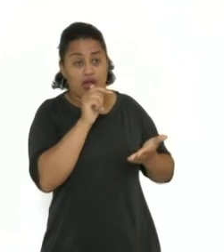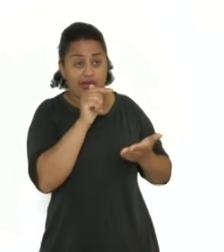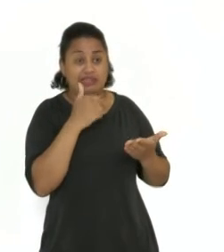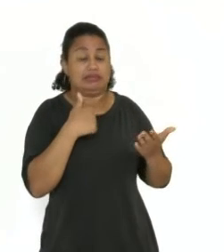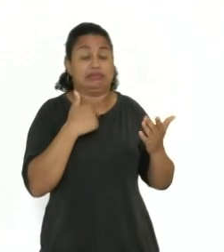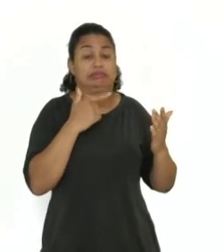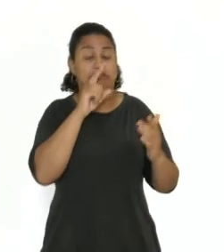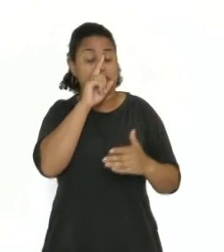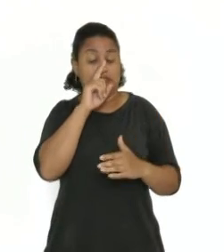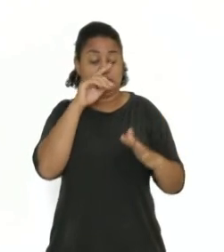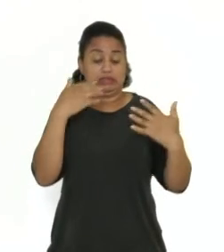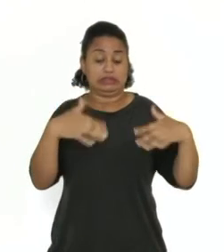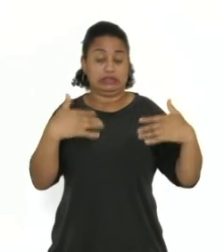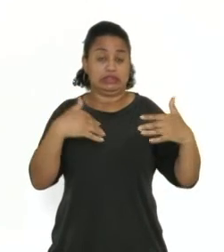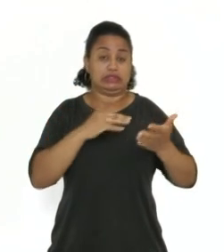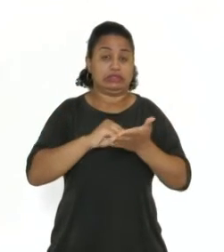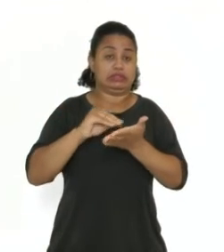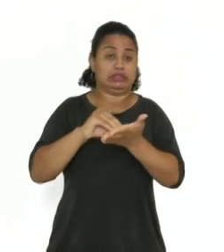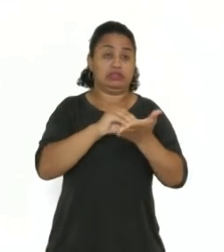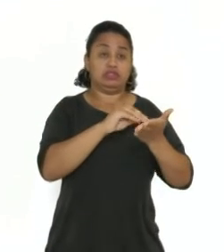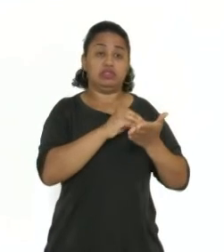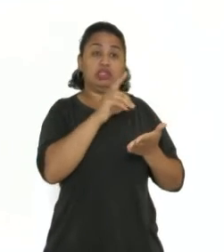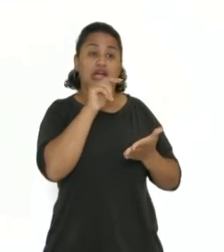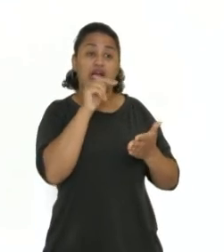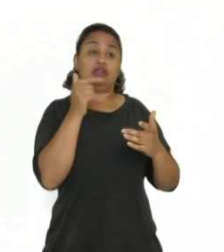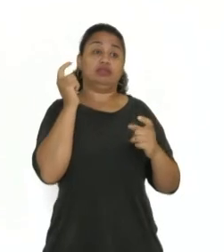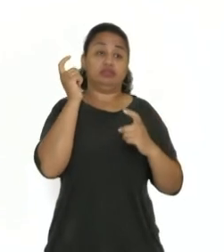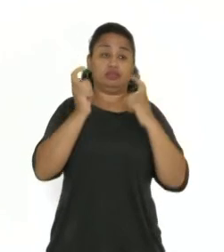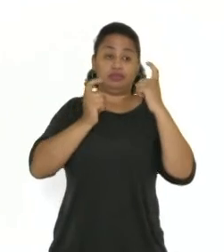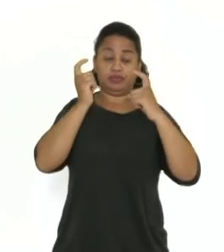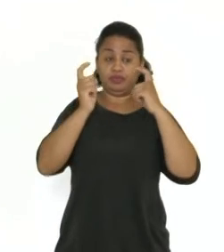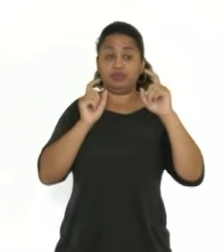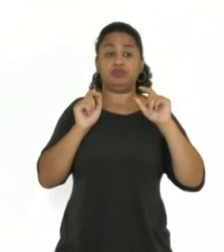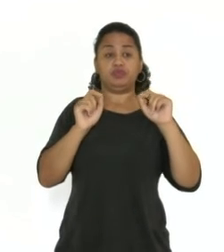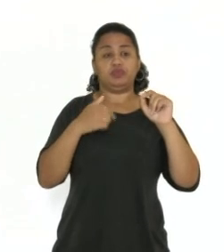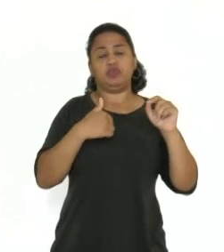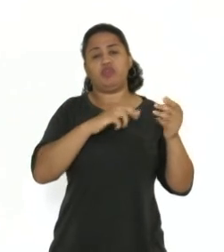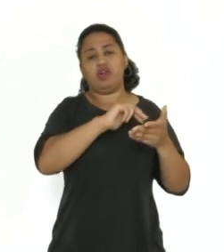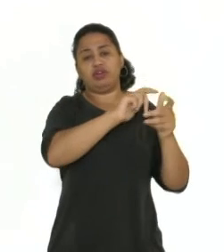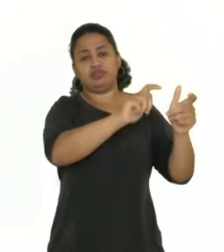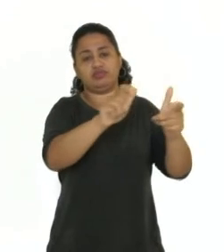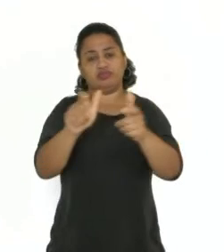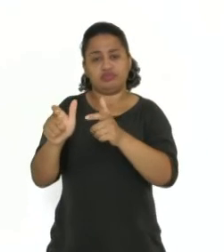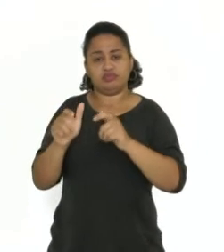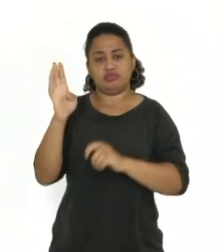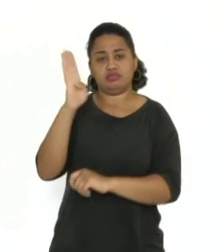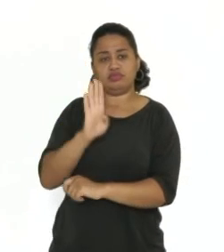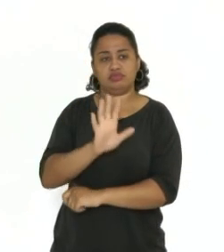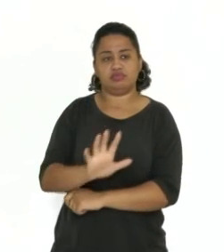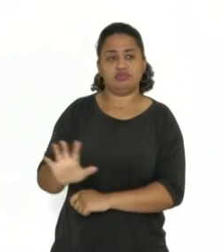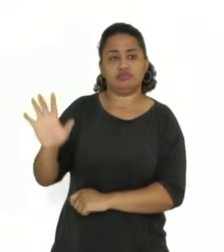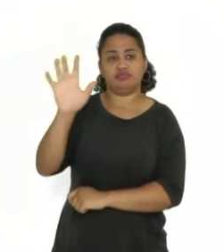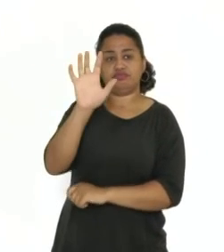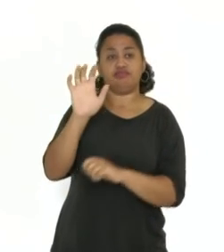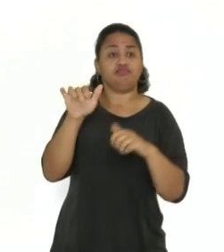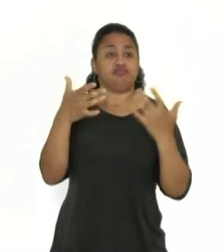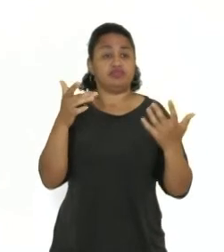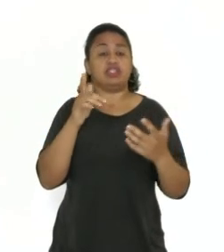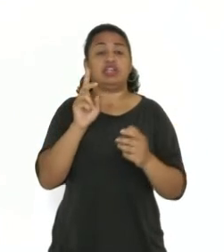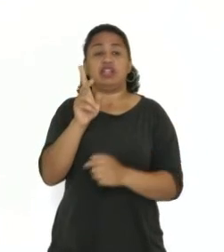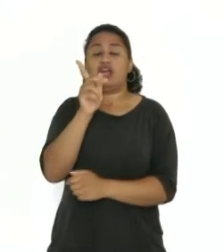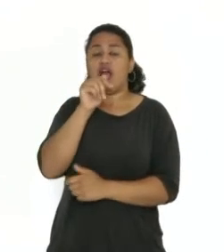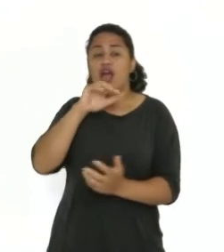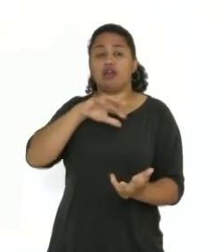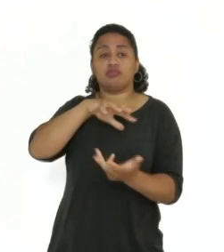ameaça da falta de água, né? E é uma preocupação aí em muitas regiões aí do nosso Brasil, né? E de toda a água